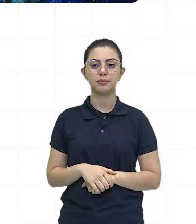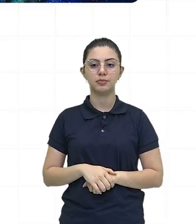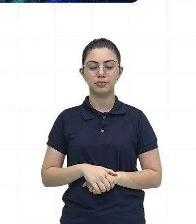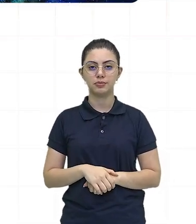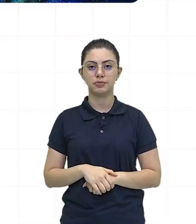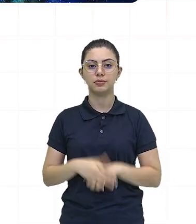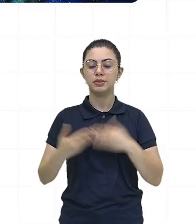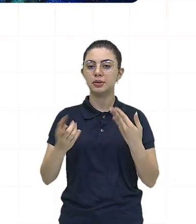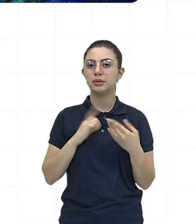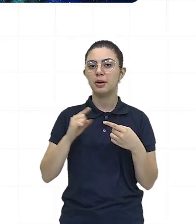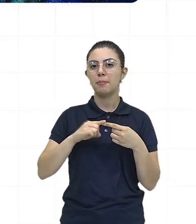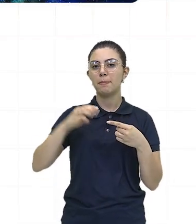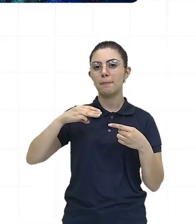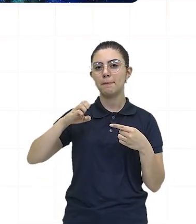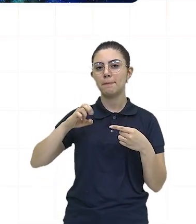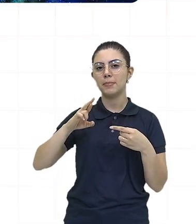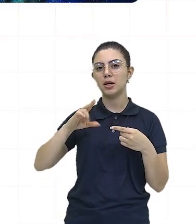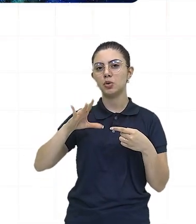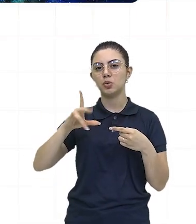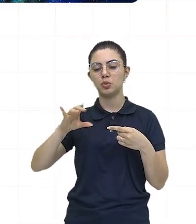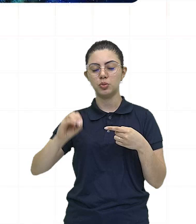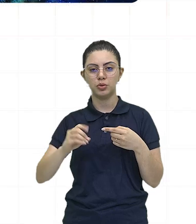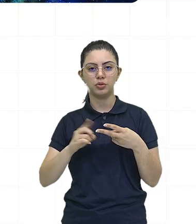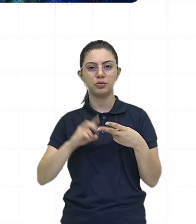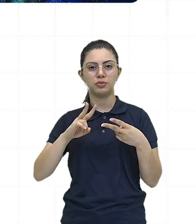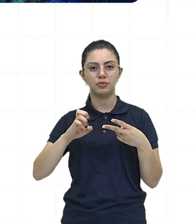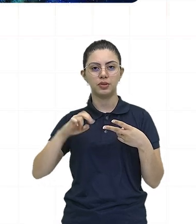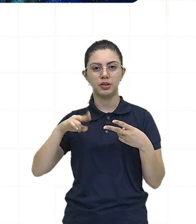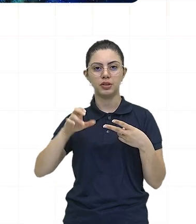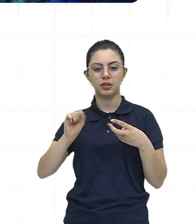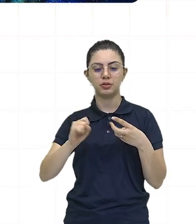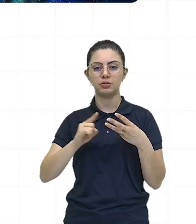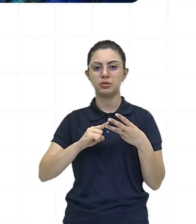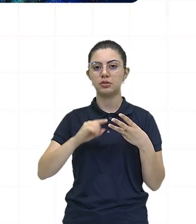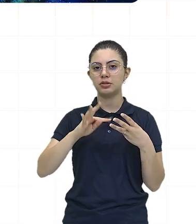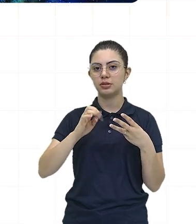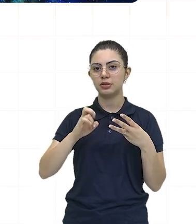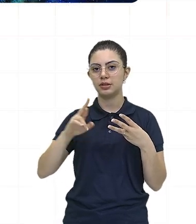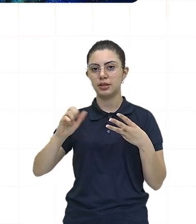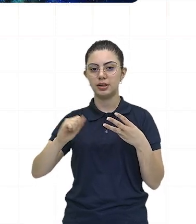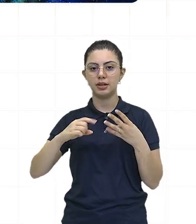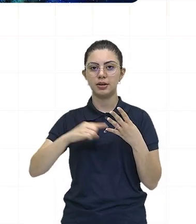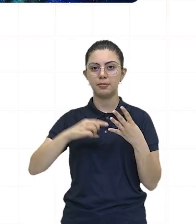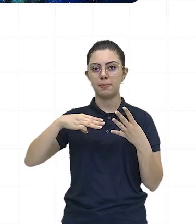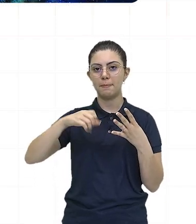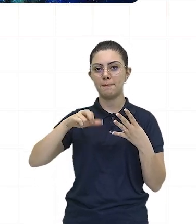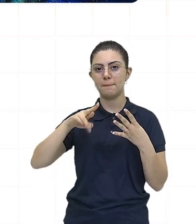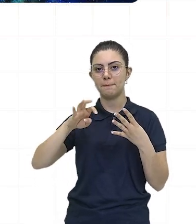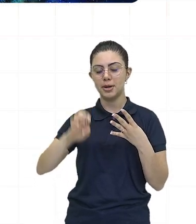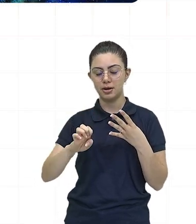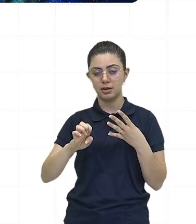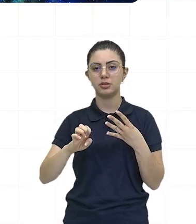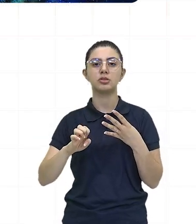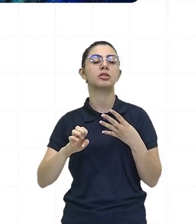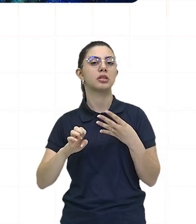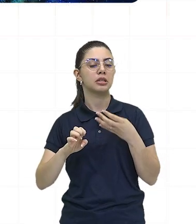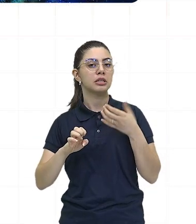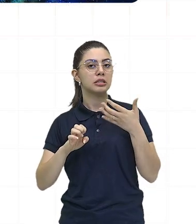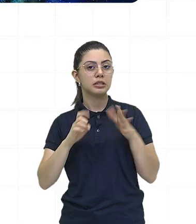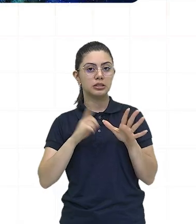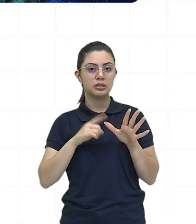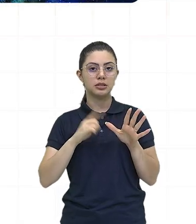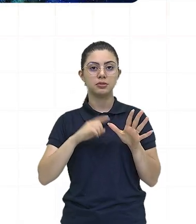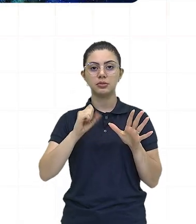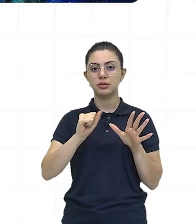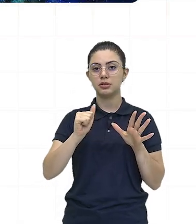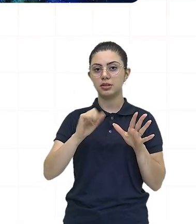temos Mercúrio, Vênus, Terra, Marte, Júpiter, Saturno, Urano e Netuno. Nós temos alguns